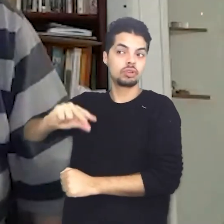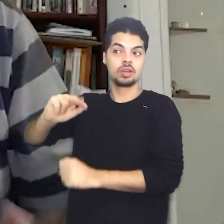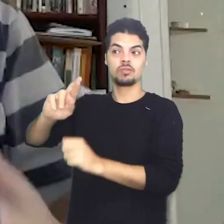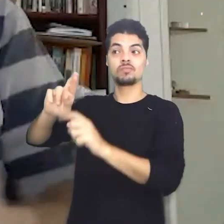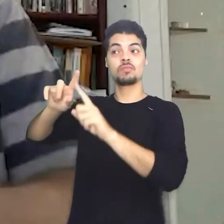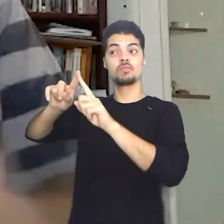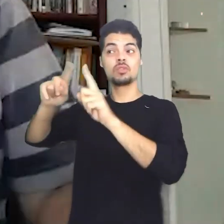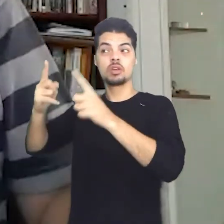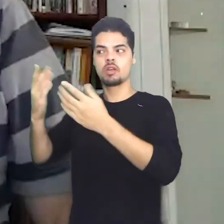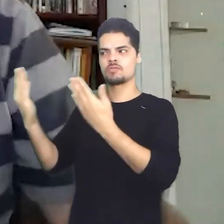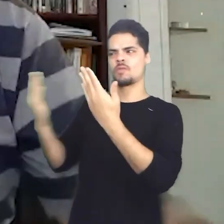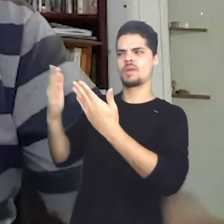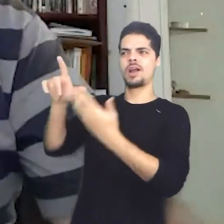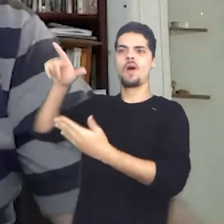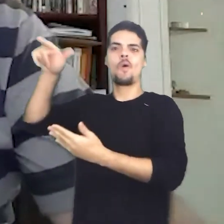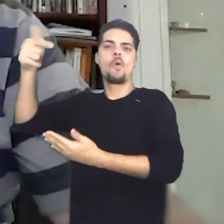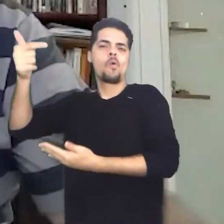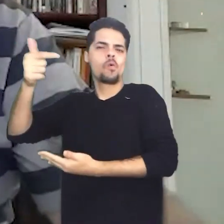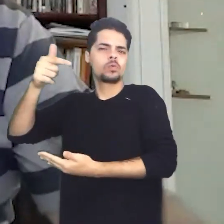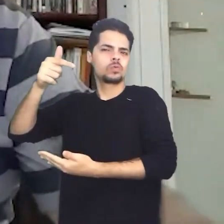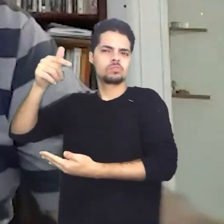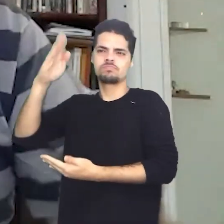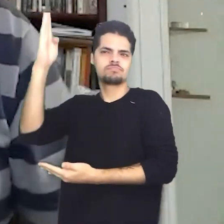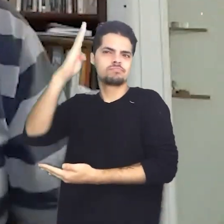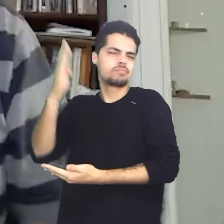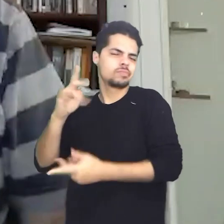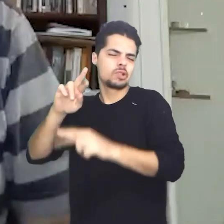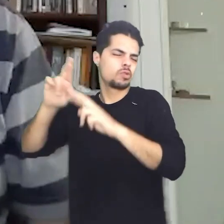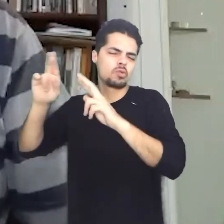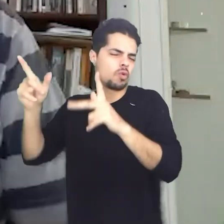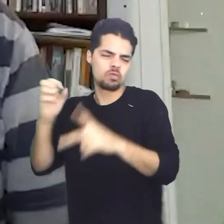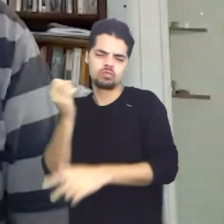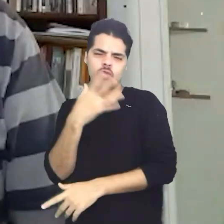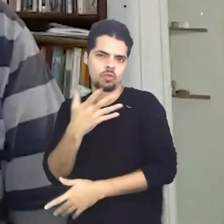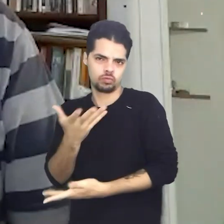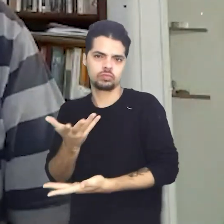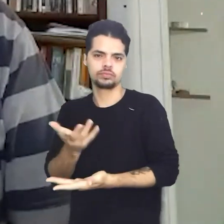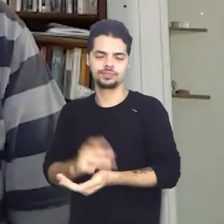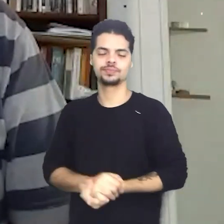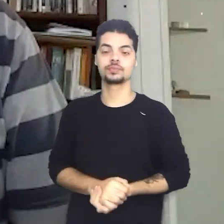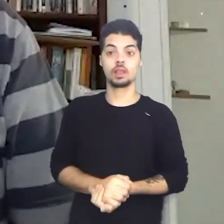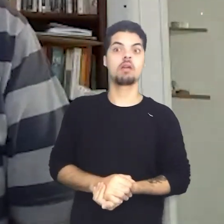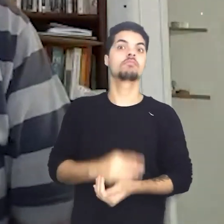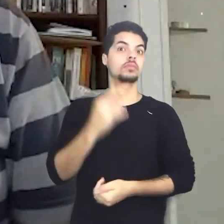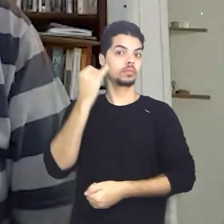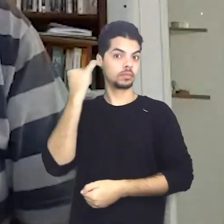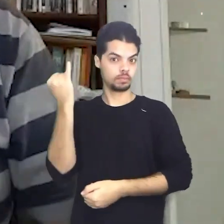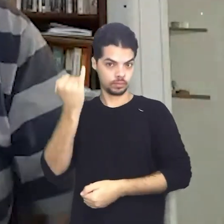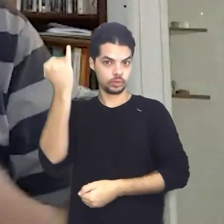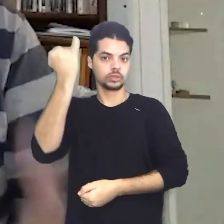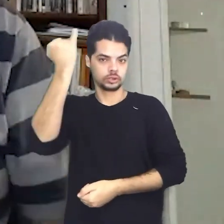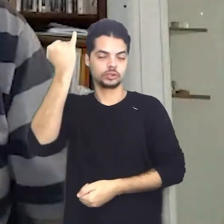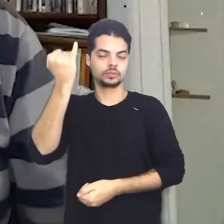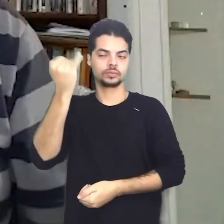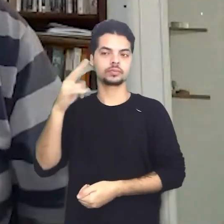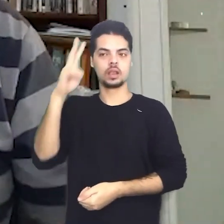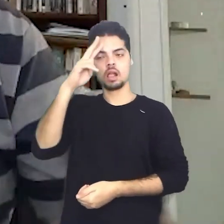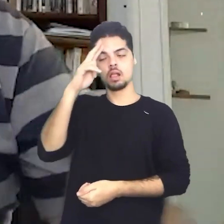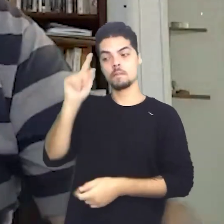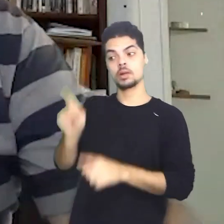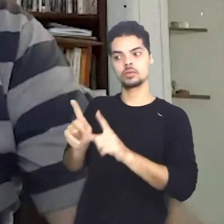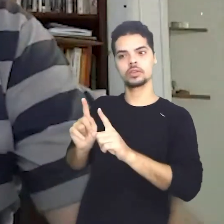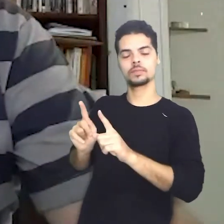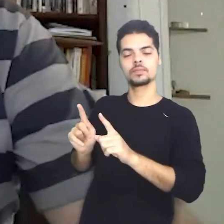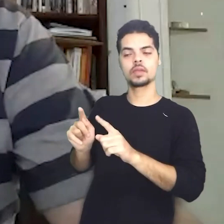preferiam manter-se Unidas a Portugal do que o início ao novo país mas por que essas